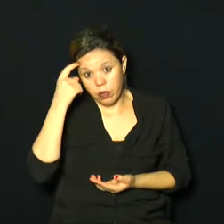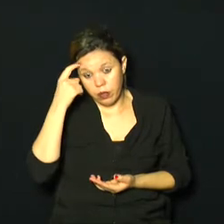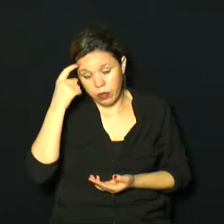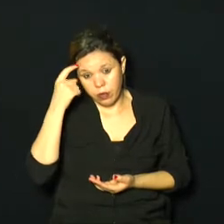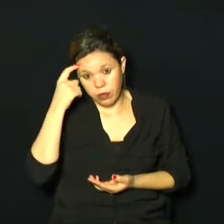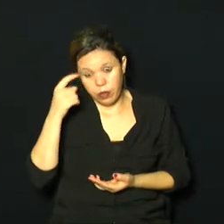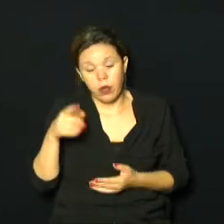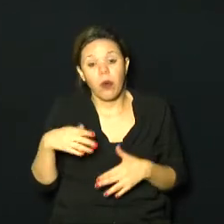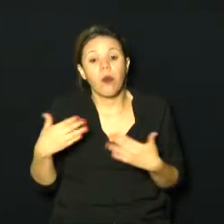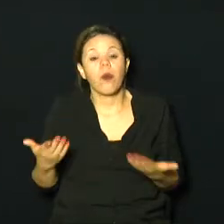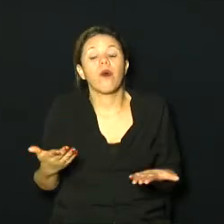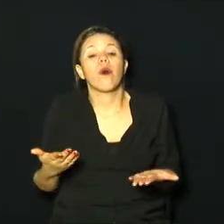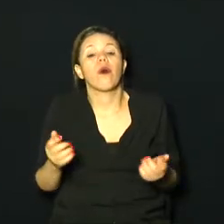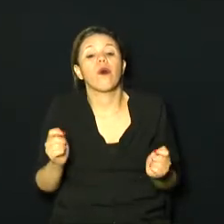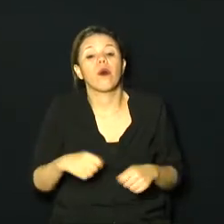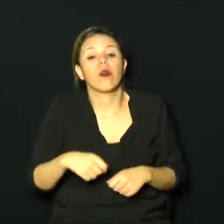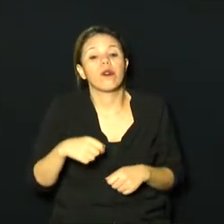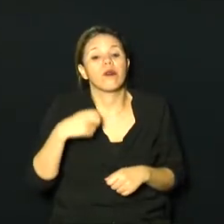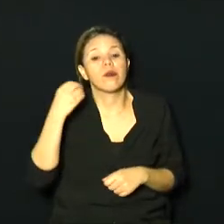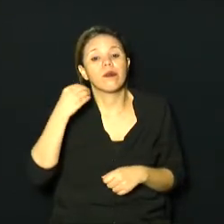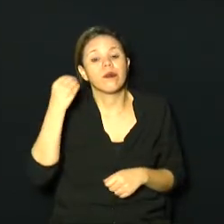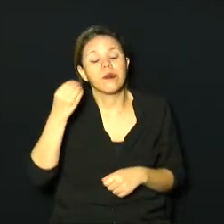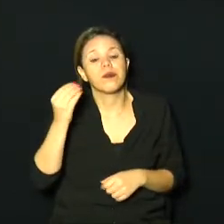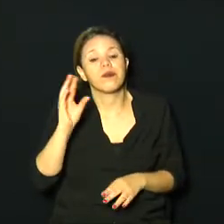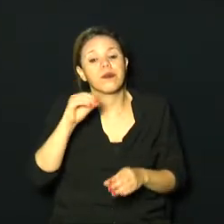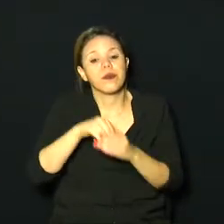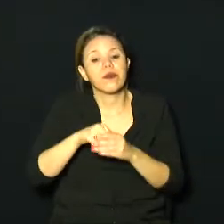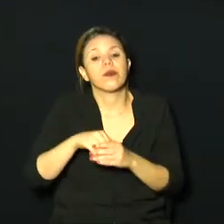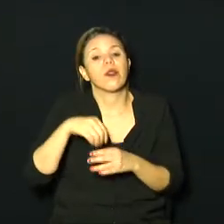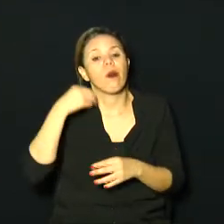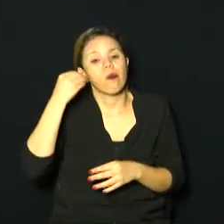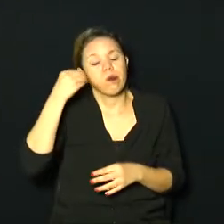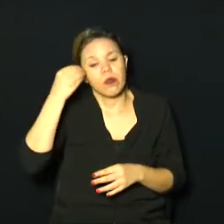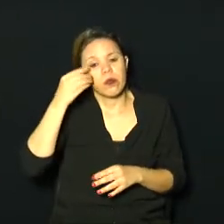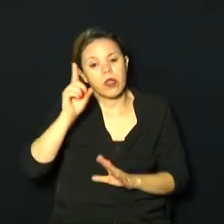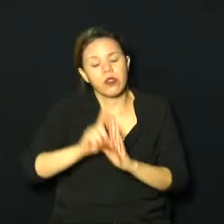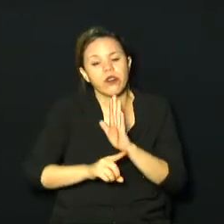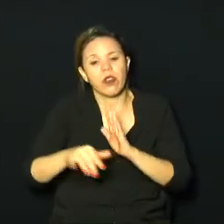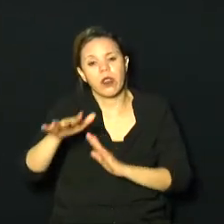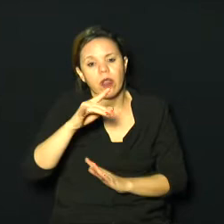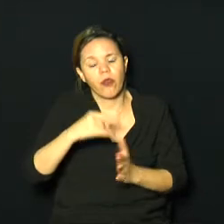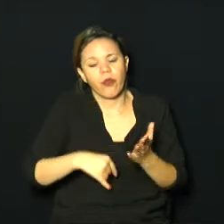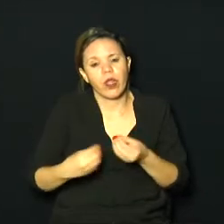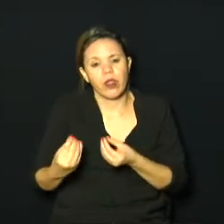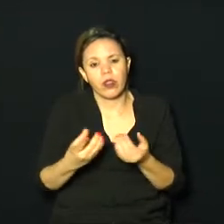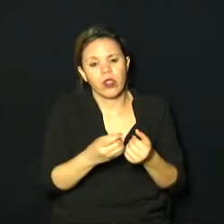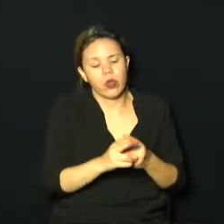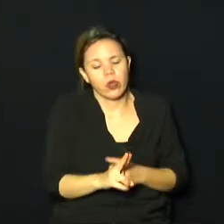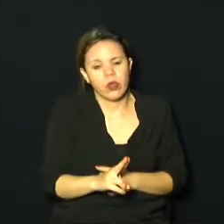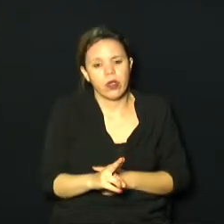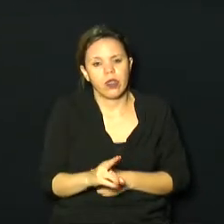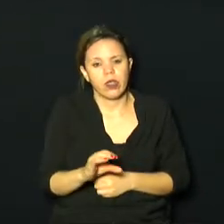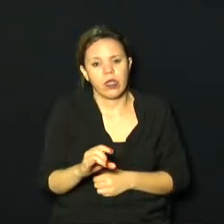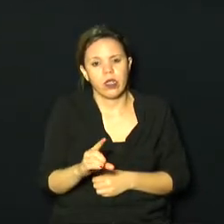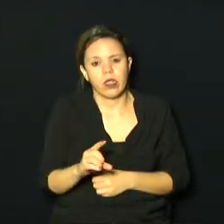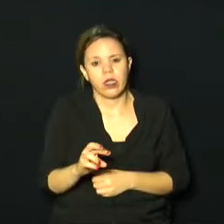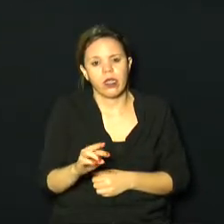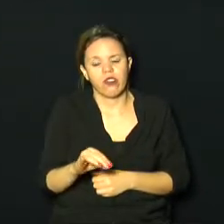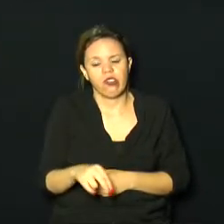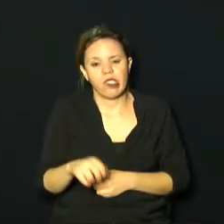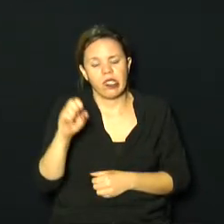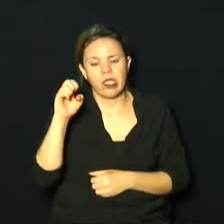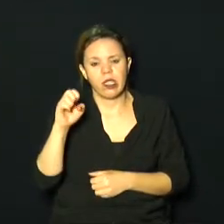a propriedade, competência, prerrogativa da comissão, mas ofícios para a doutora Cristiane Lau, pelo Ministério